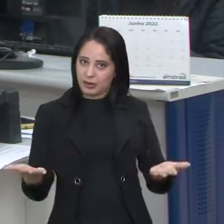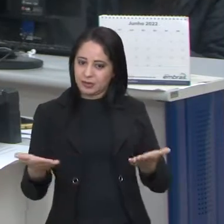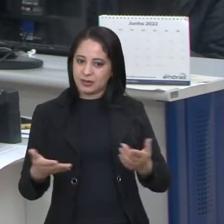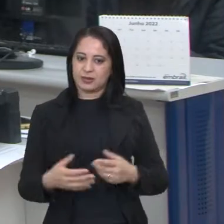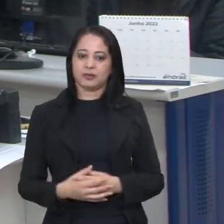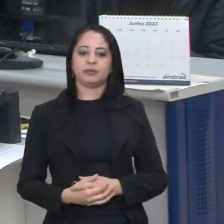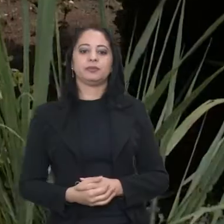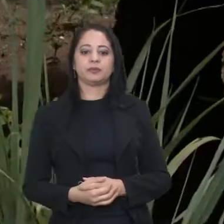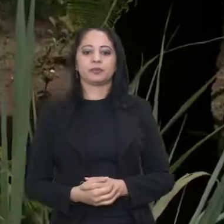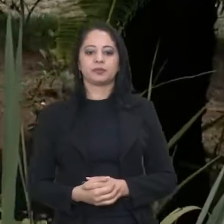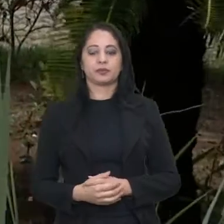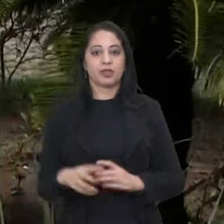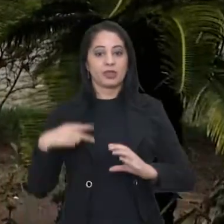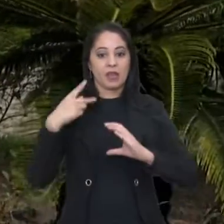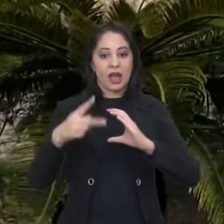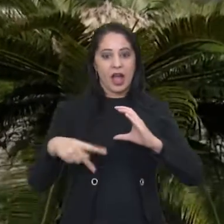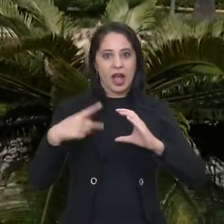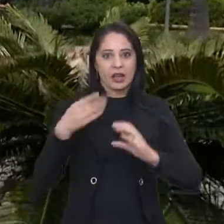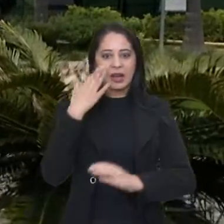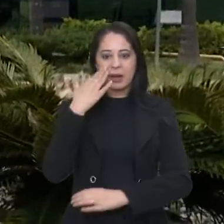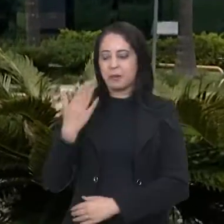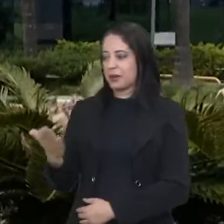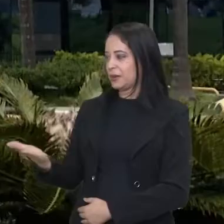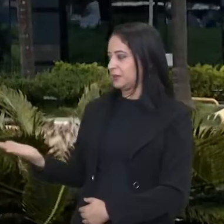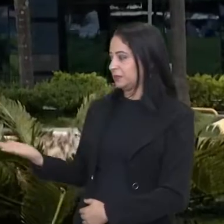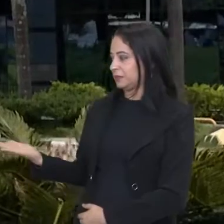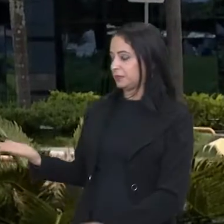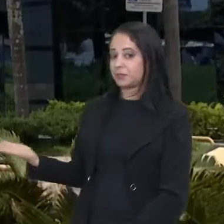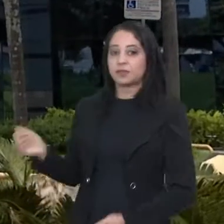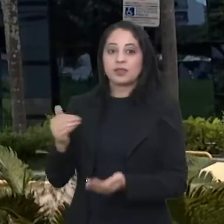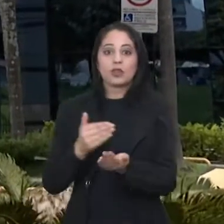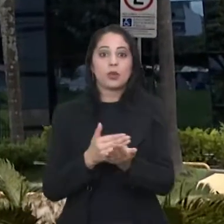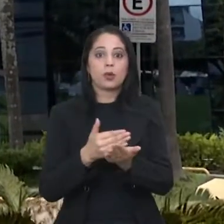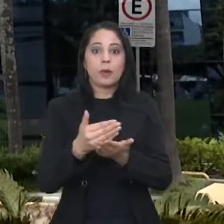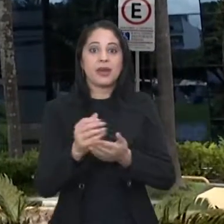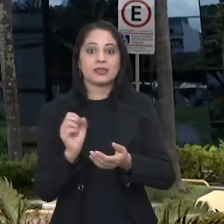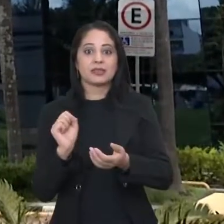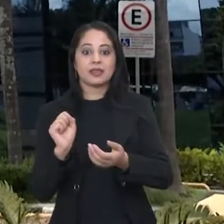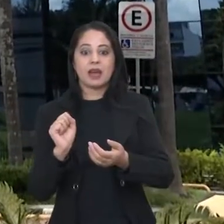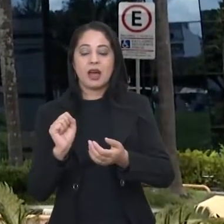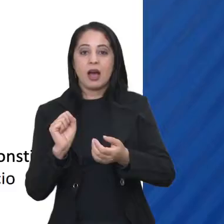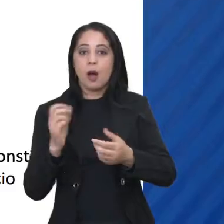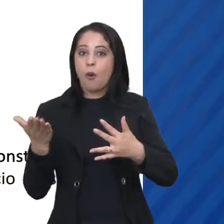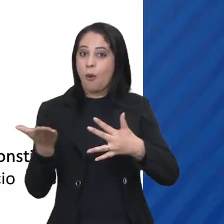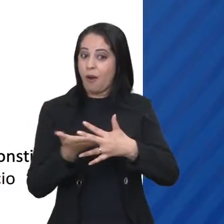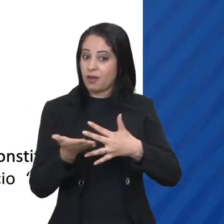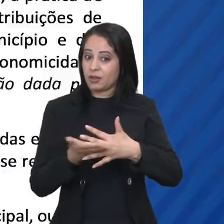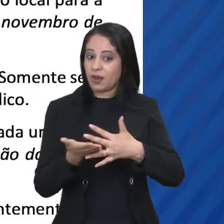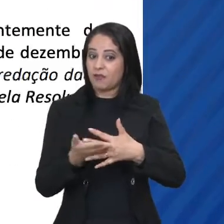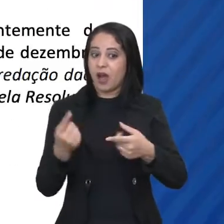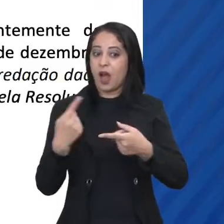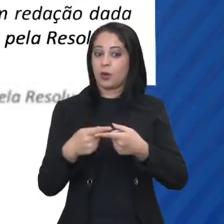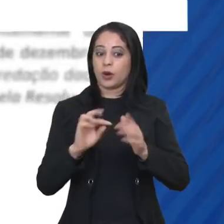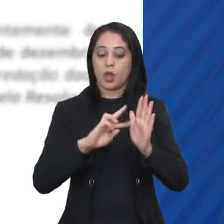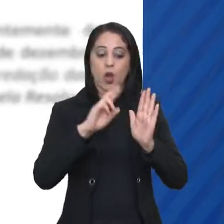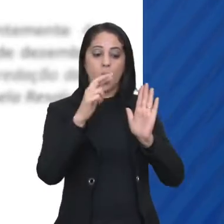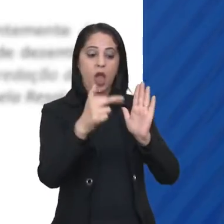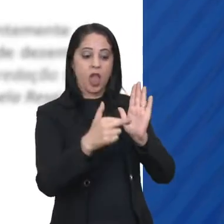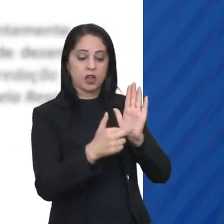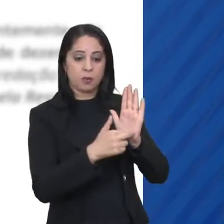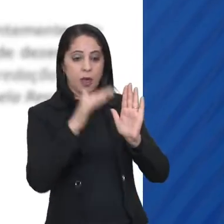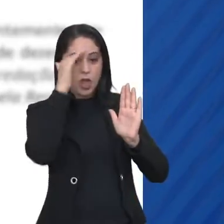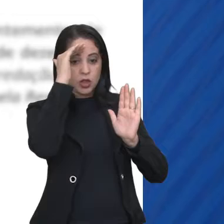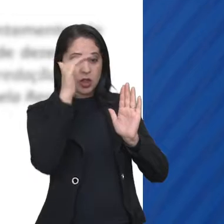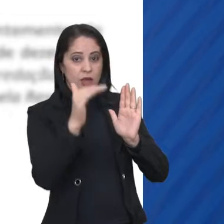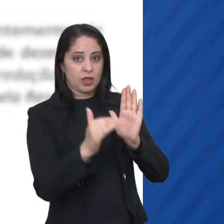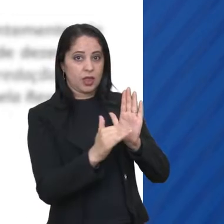melhor agora. A Câmara Municipal entra em recesso parlamentar a partir da semana que vem. Isso porque o regimento interno prevê